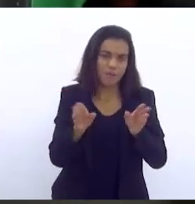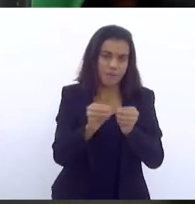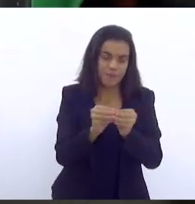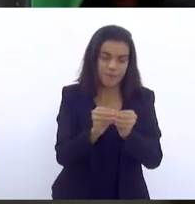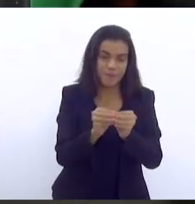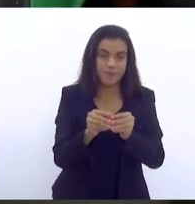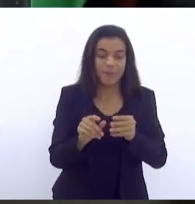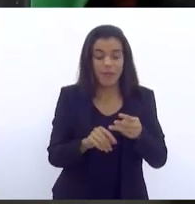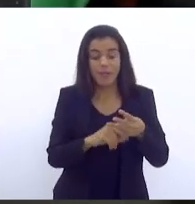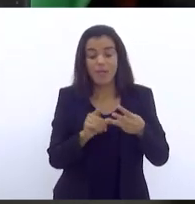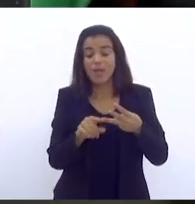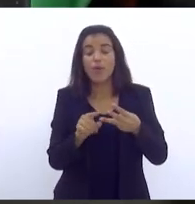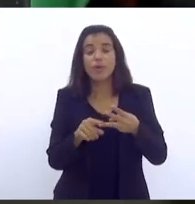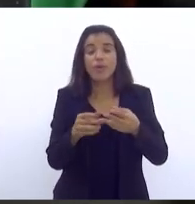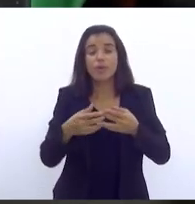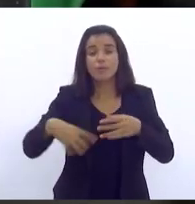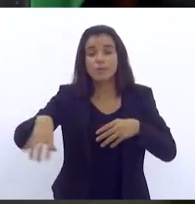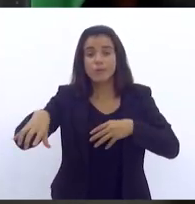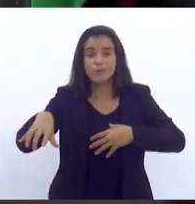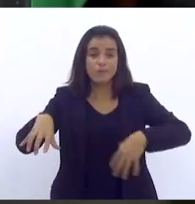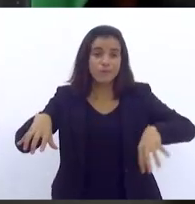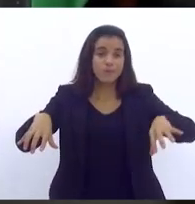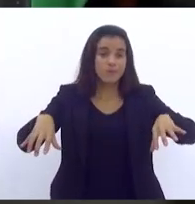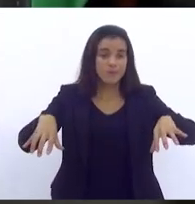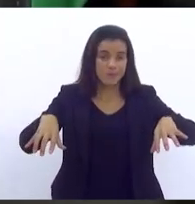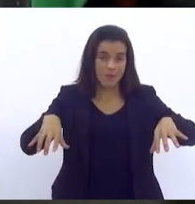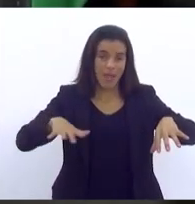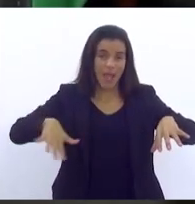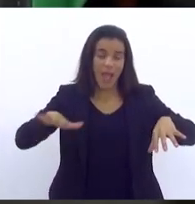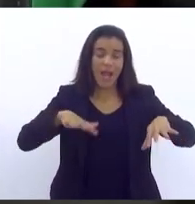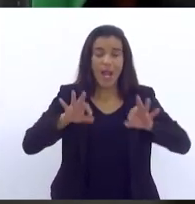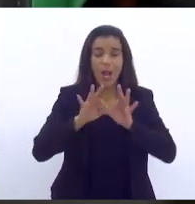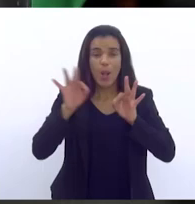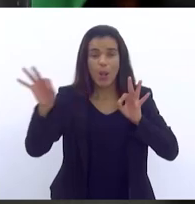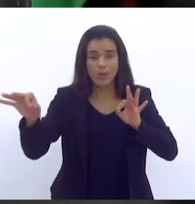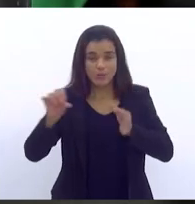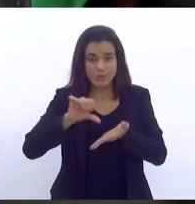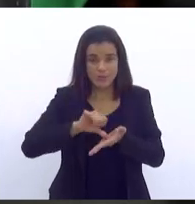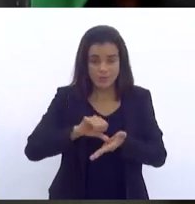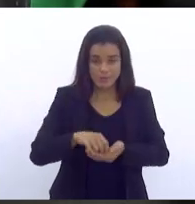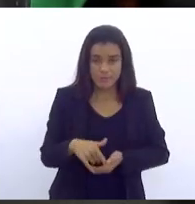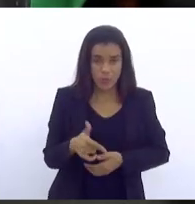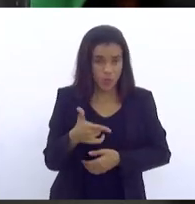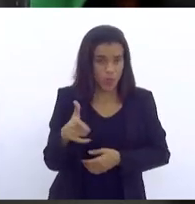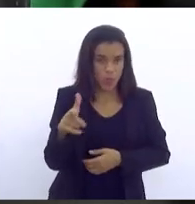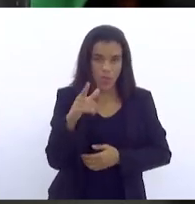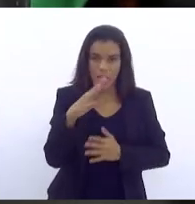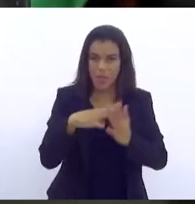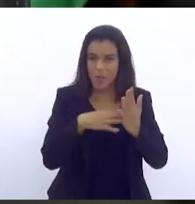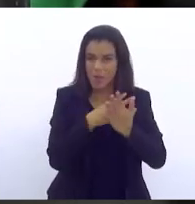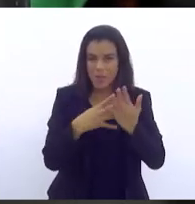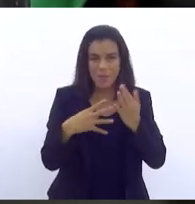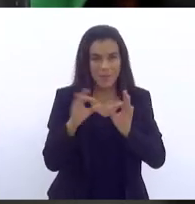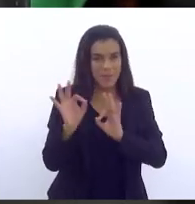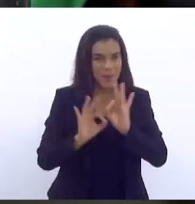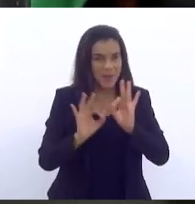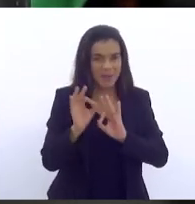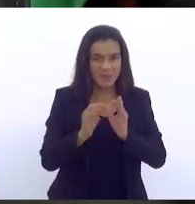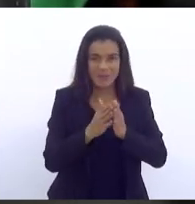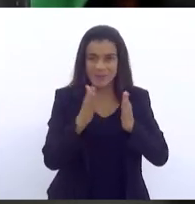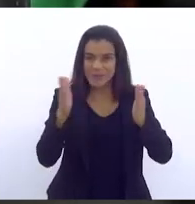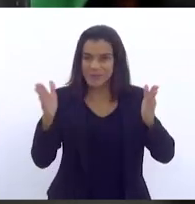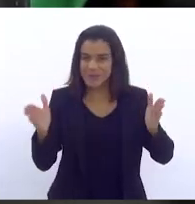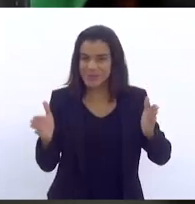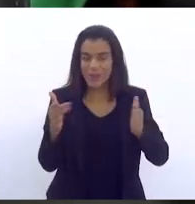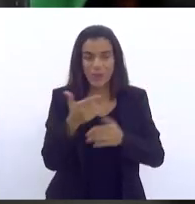que é da segregação das áreas periféricas inclusive nós não temos um plano de expansão nós não temos a